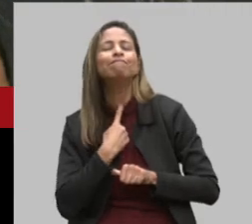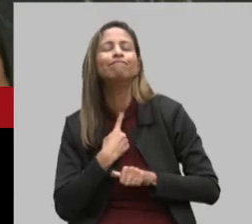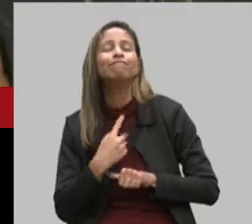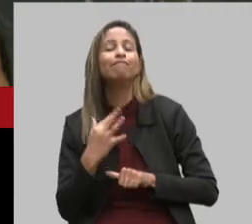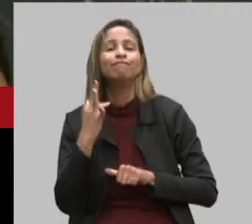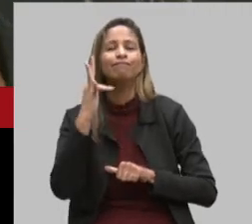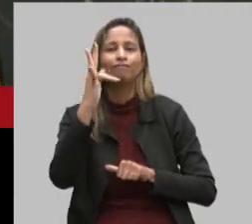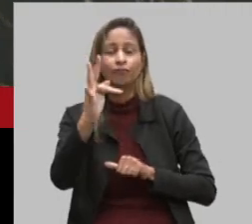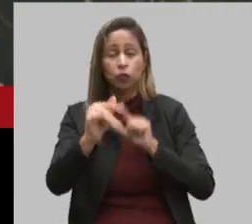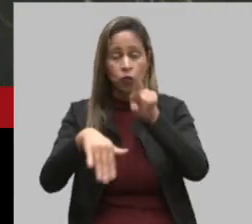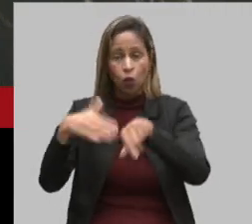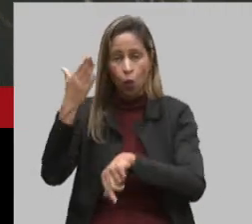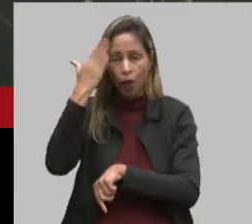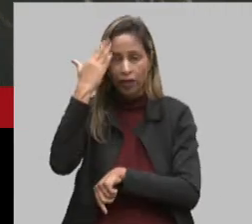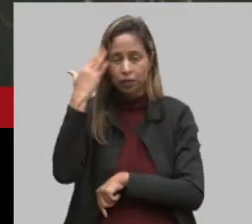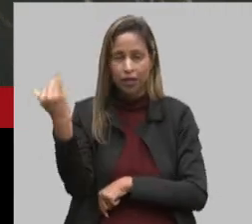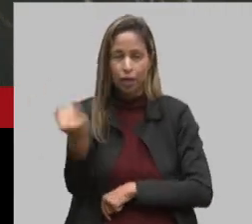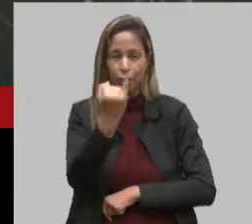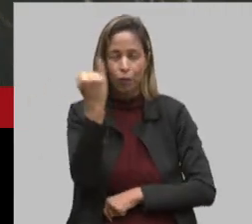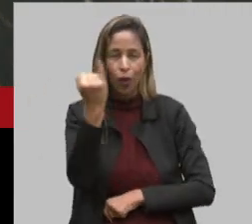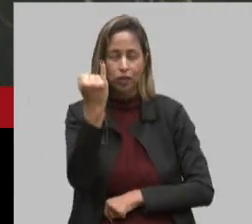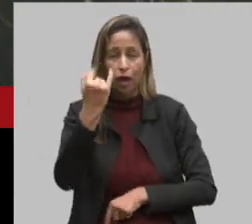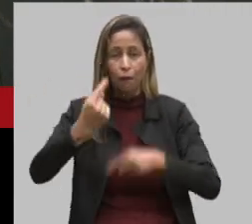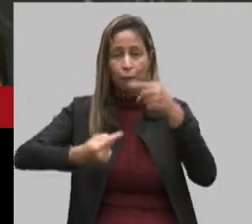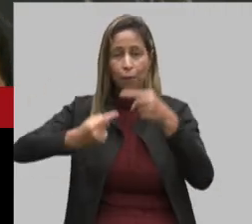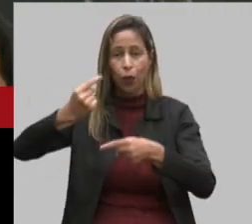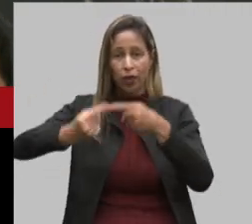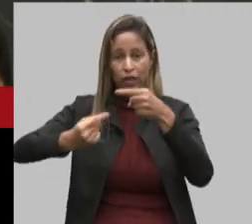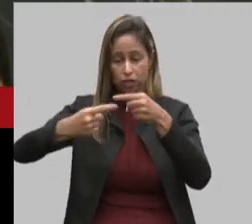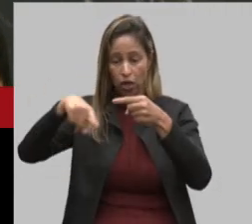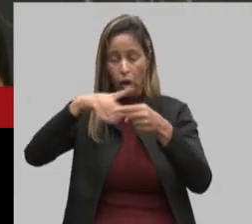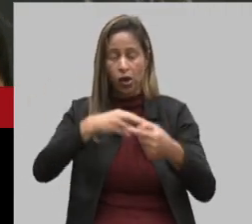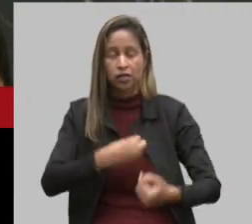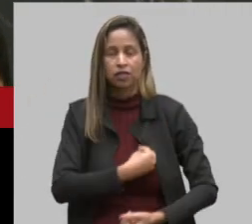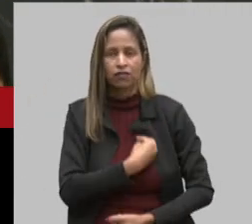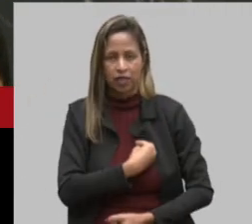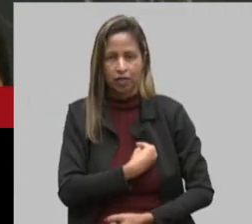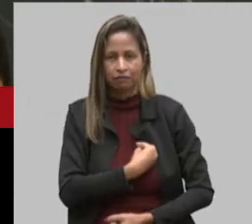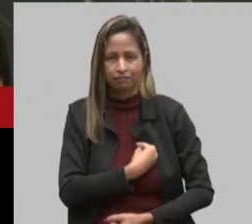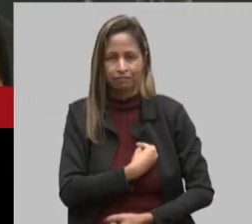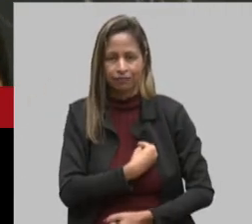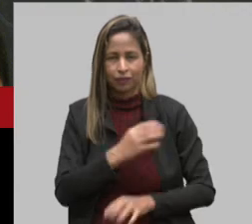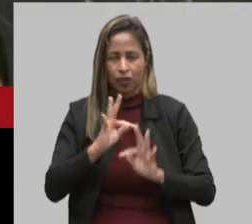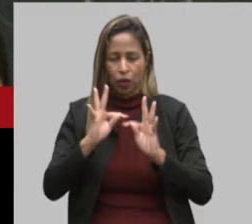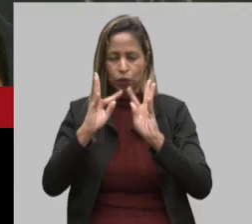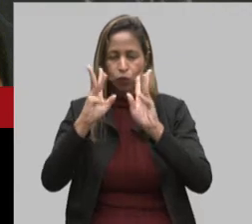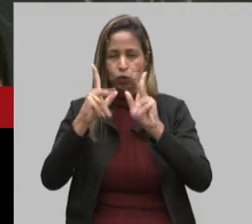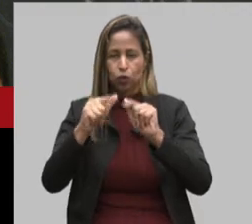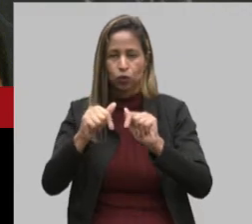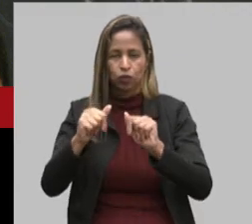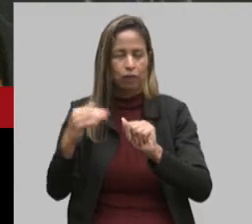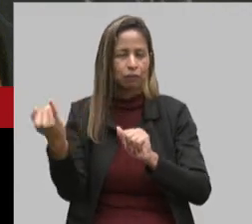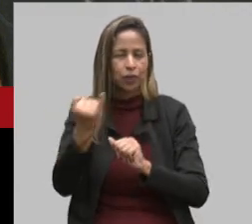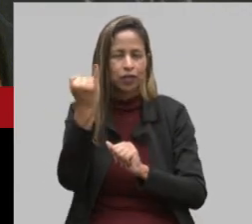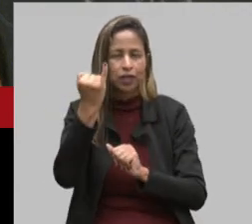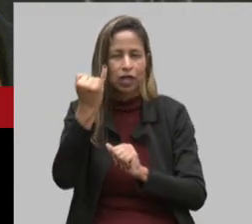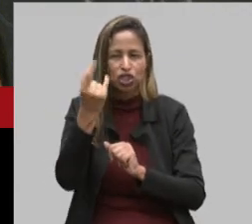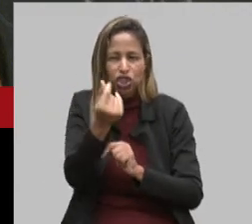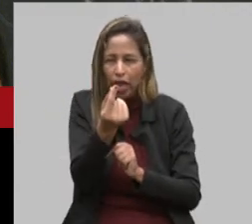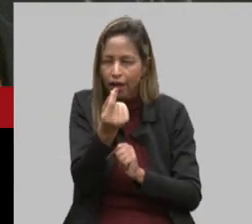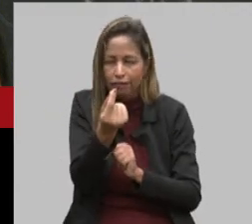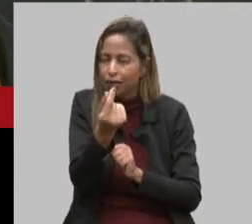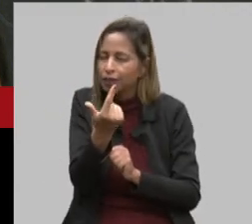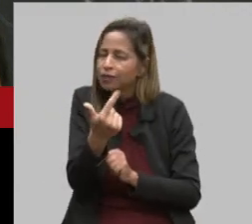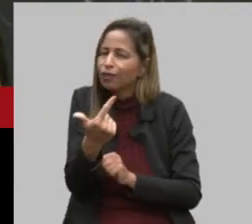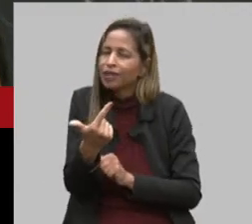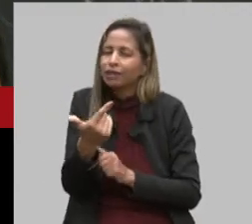entendimento da importância da política em nossas vidas tudo isso é muito válido E isso não tem preço eu